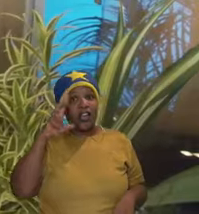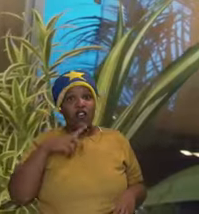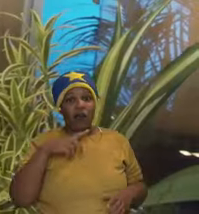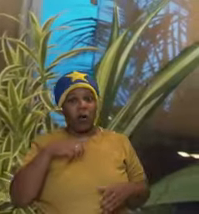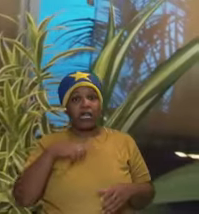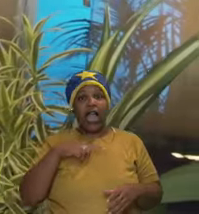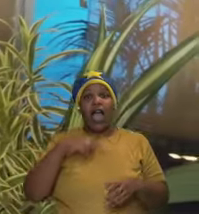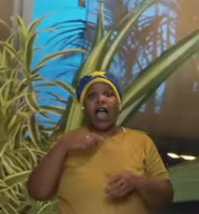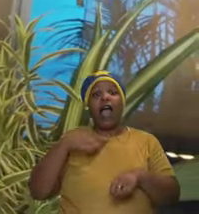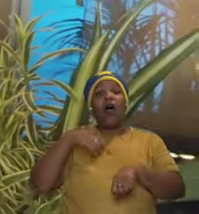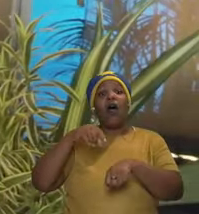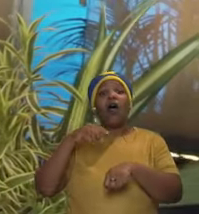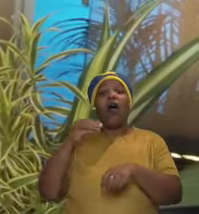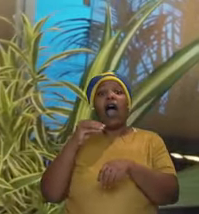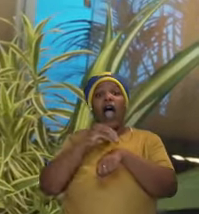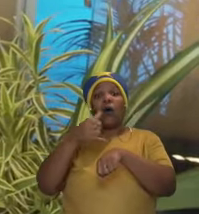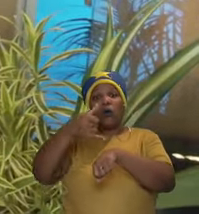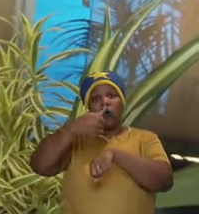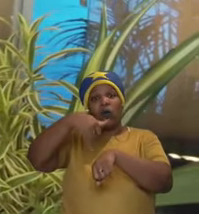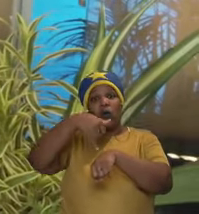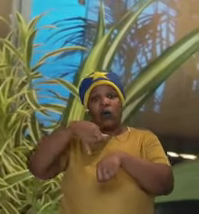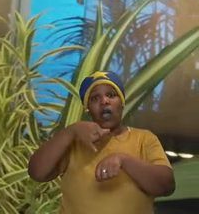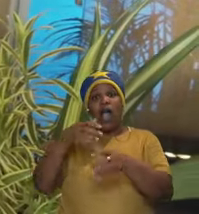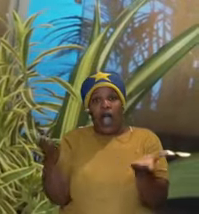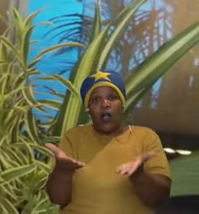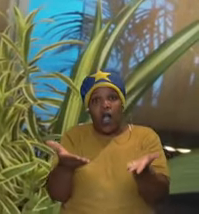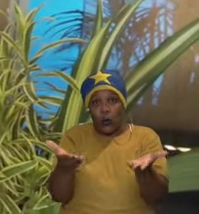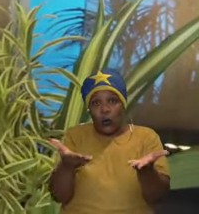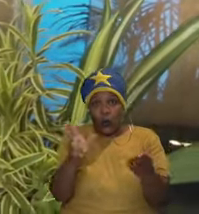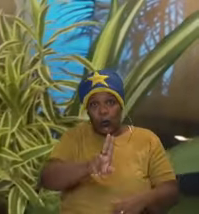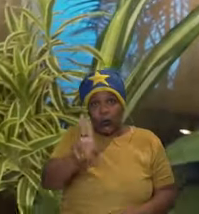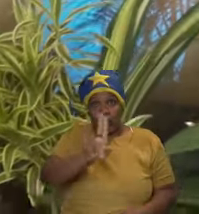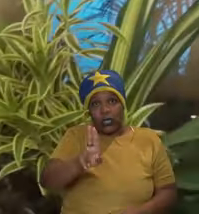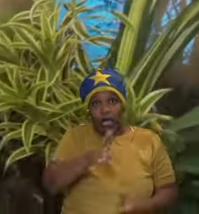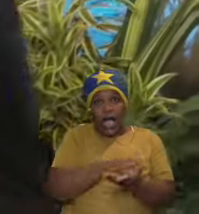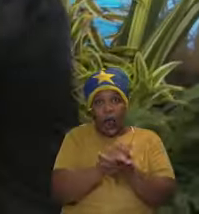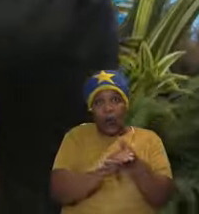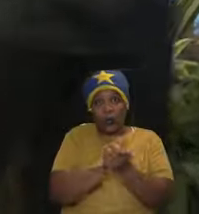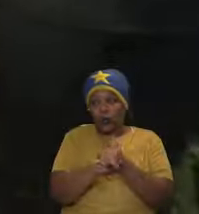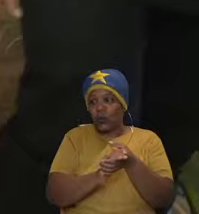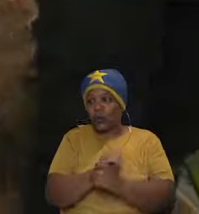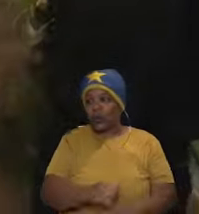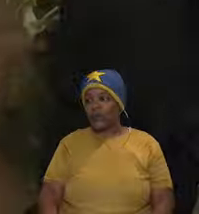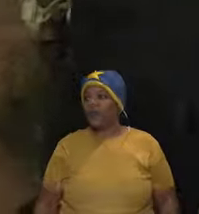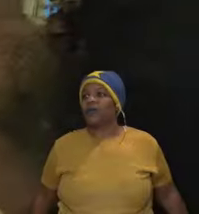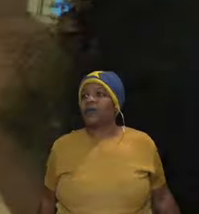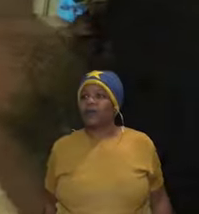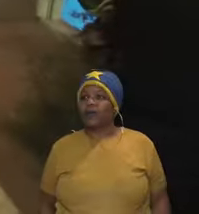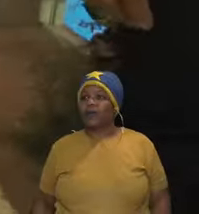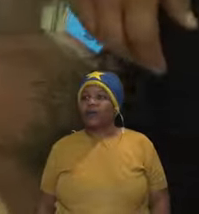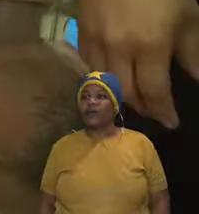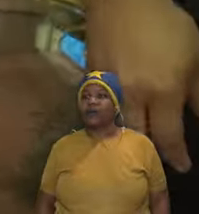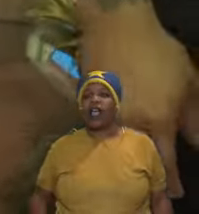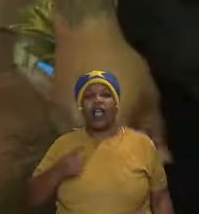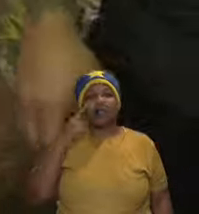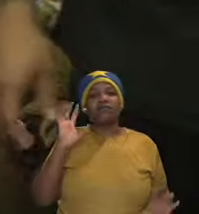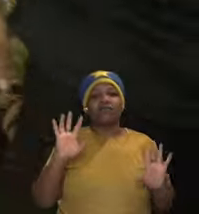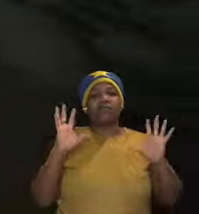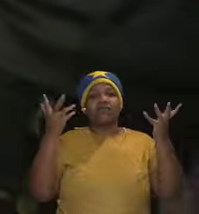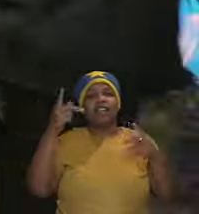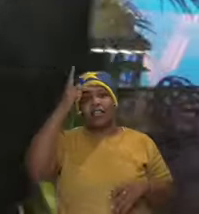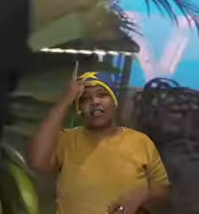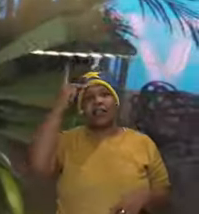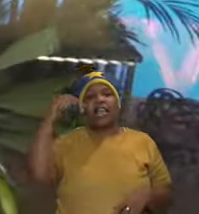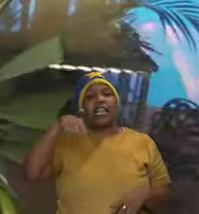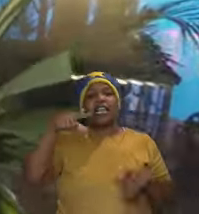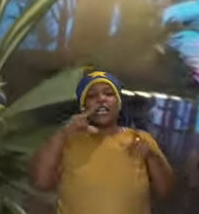gel aqui. Galera de casa, bota um álcool em gel aí agora aí, velho. Isso mesmo. Um álcool. Rapaziada. Salve, salve, rapaziada do Backstage